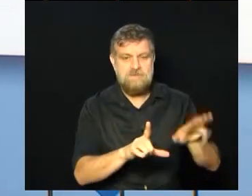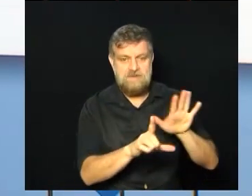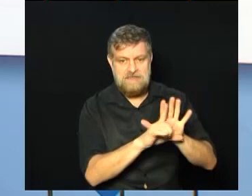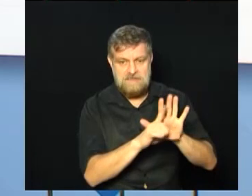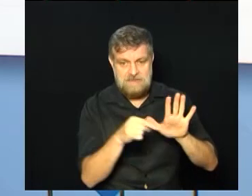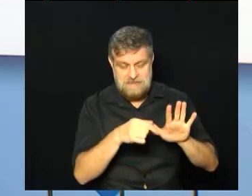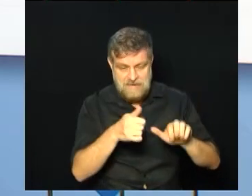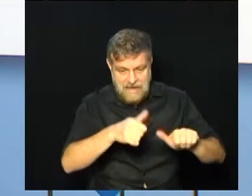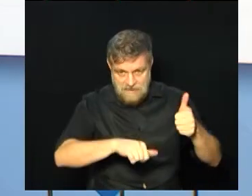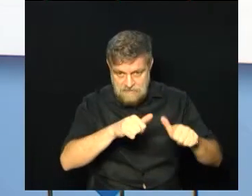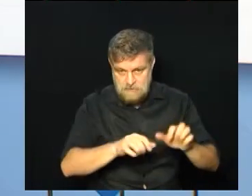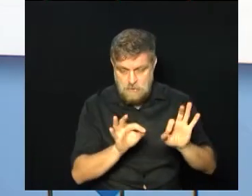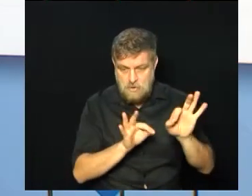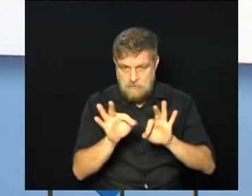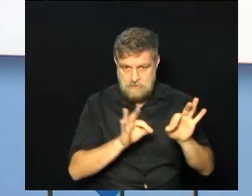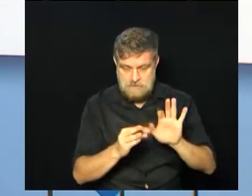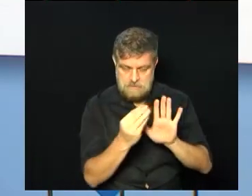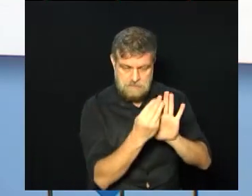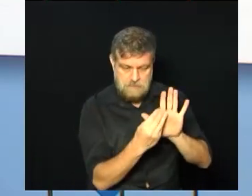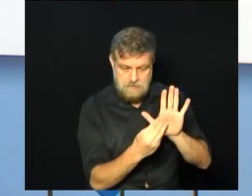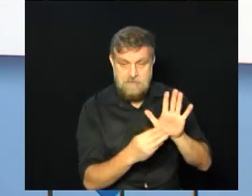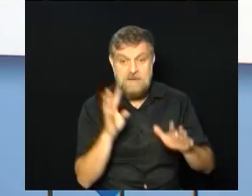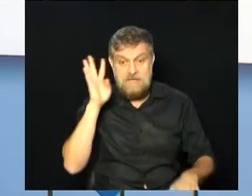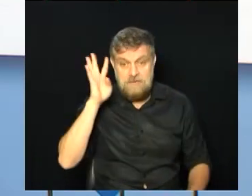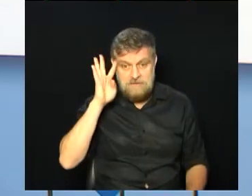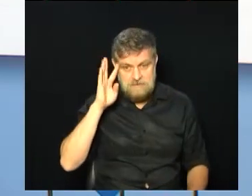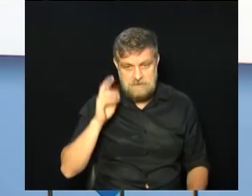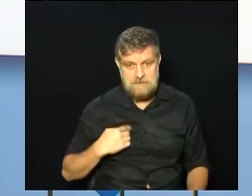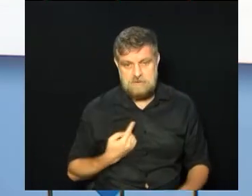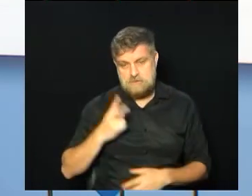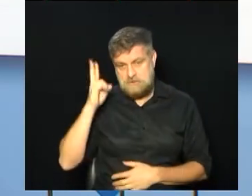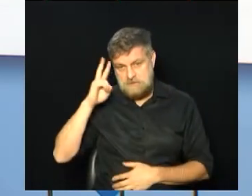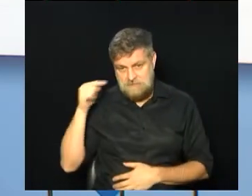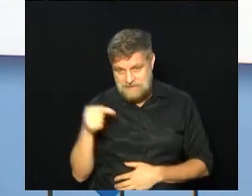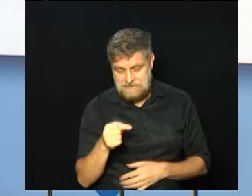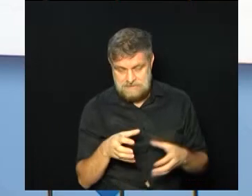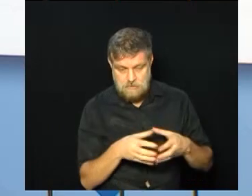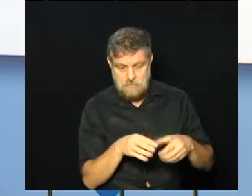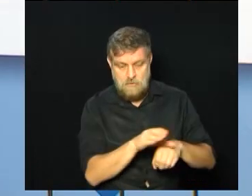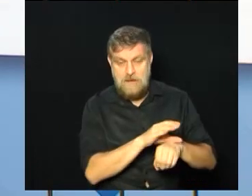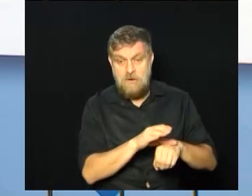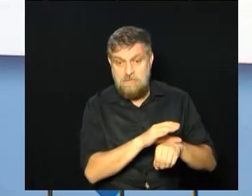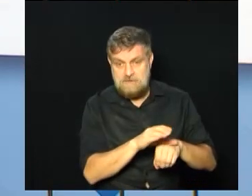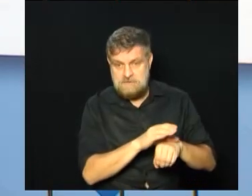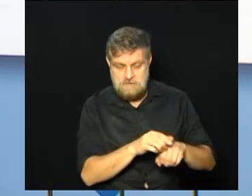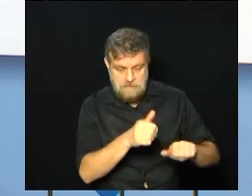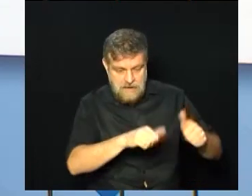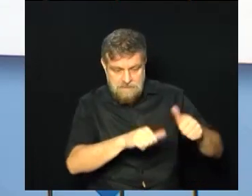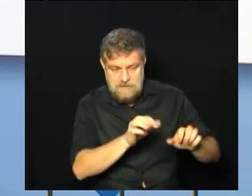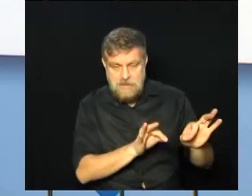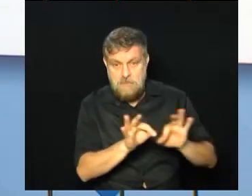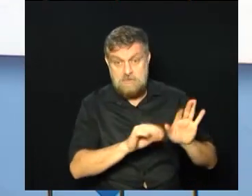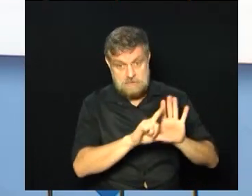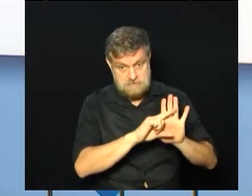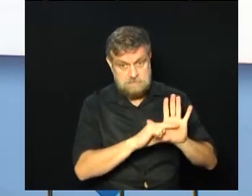que analisou projetos ainda nesta quarta-feira. A gente lembra que esta é a comissão porque passam a maioria dos projetos